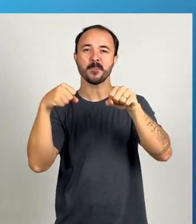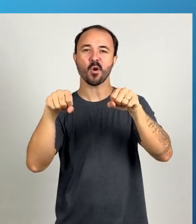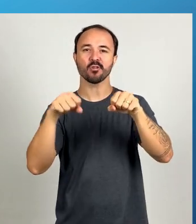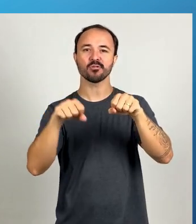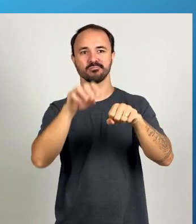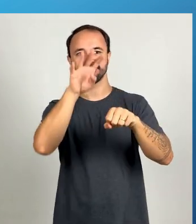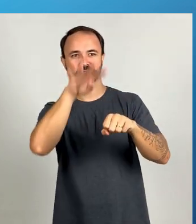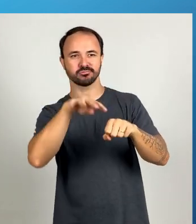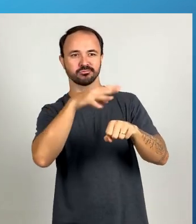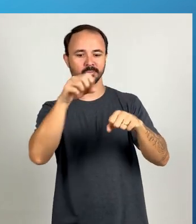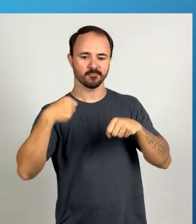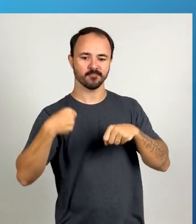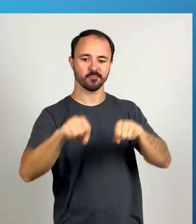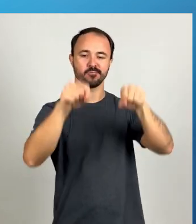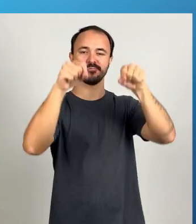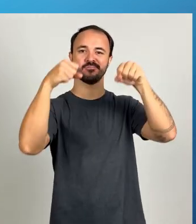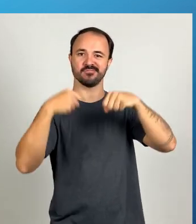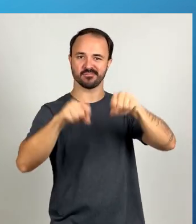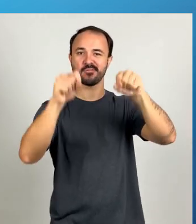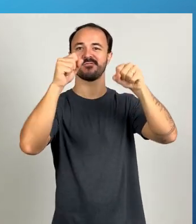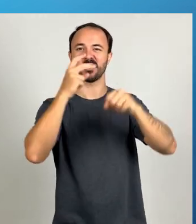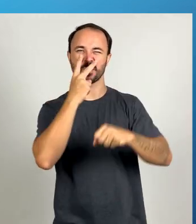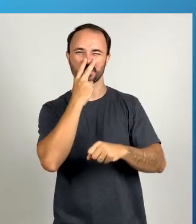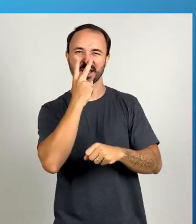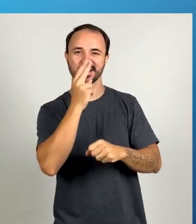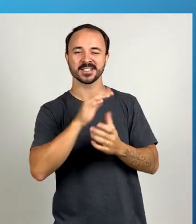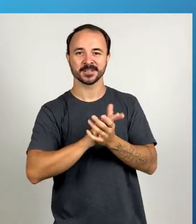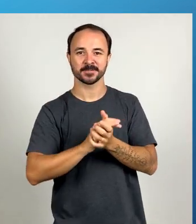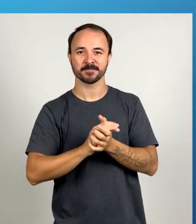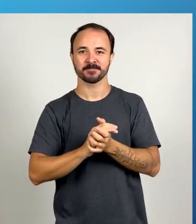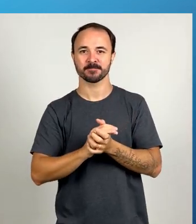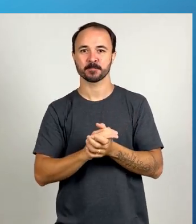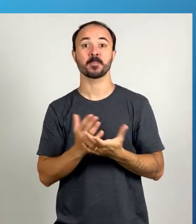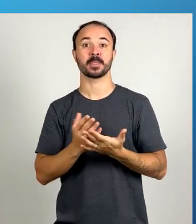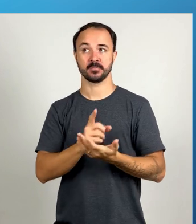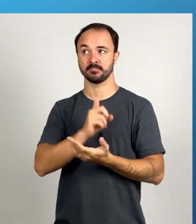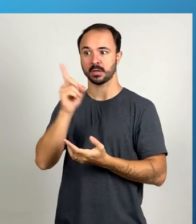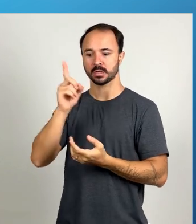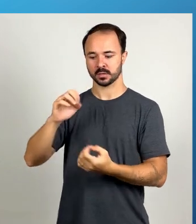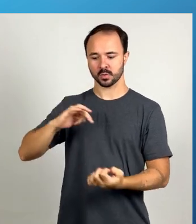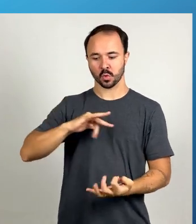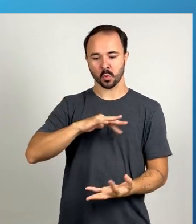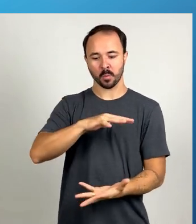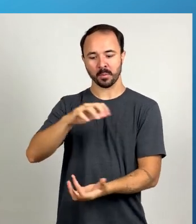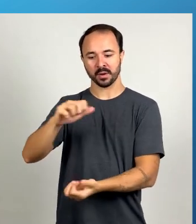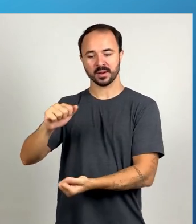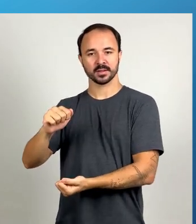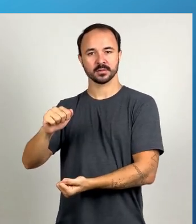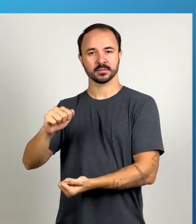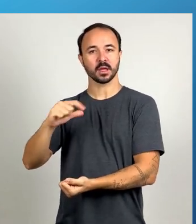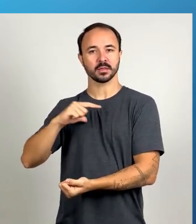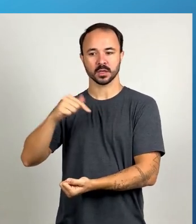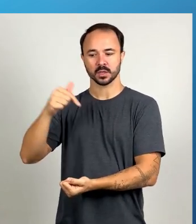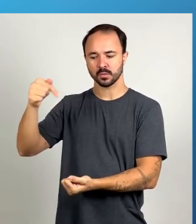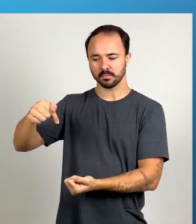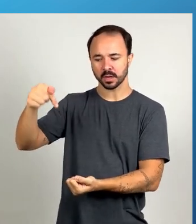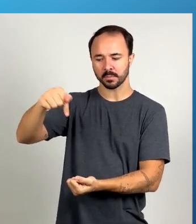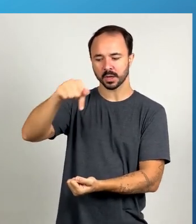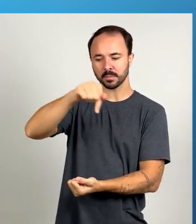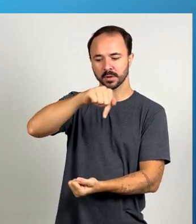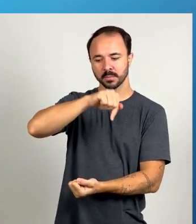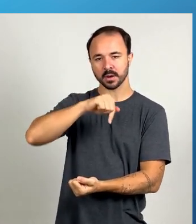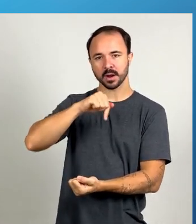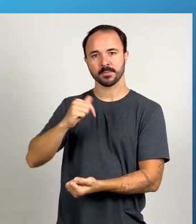prof colocou aqui vermelhinho. Onde está esse pin é a localização de algum lugar. Nesse